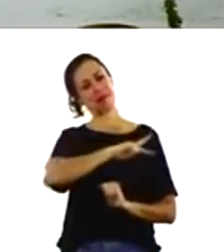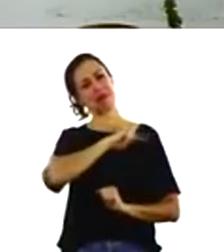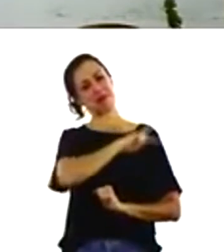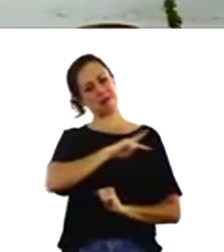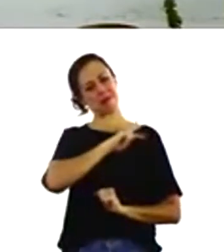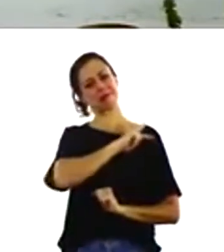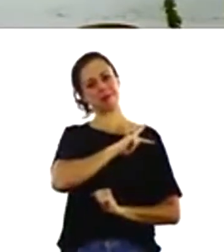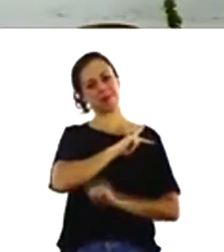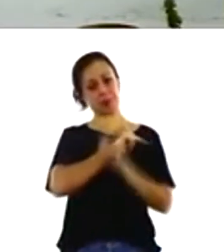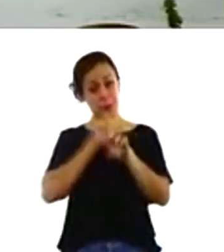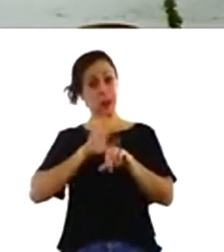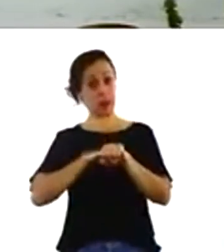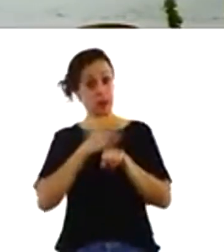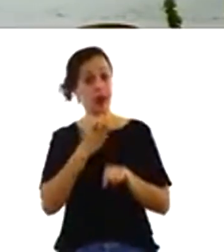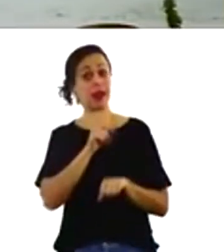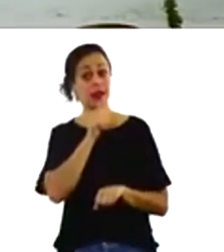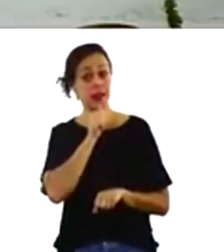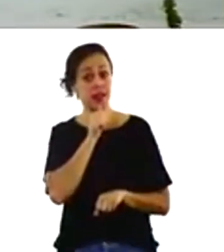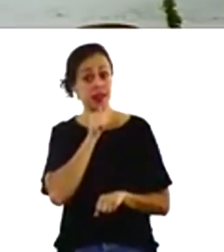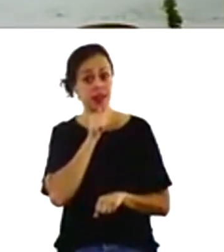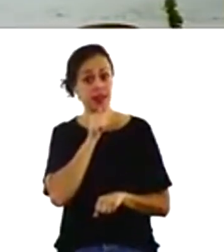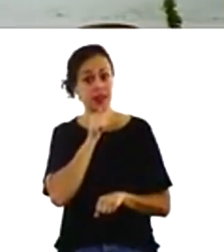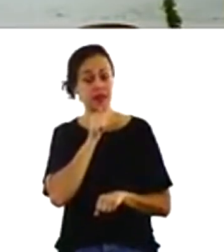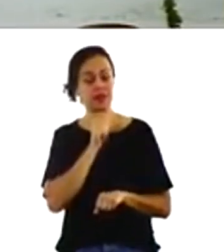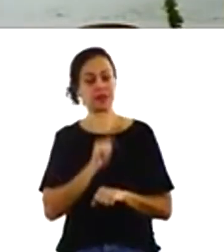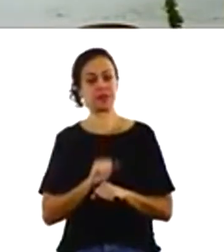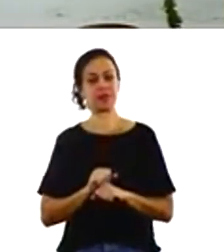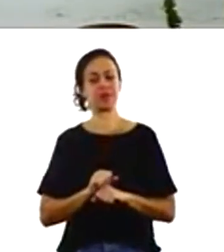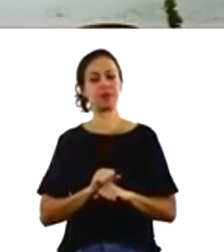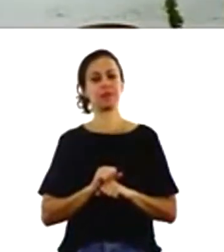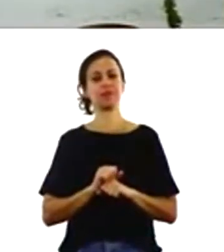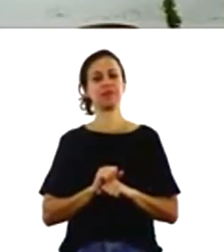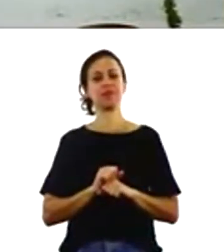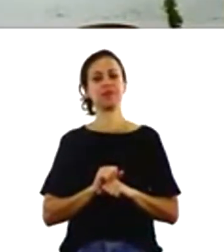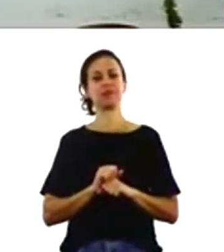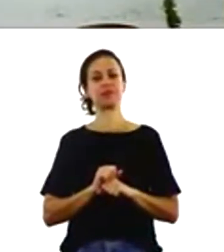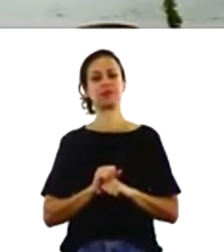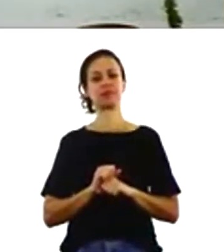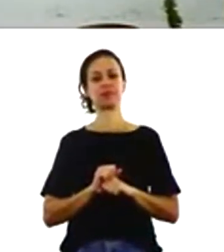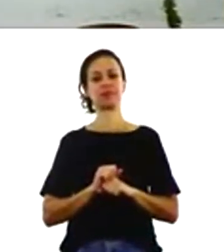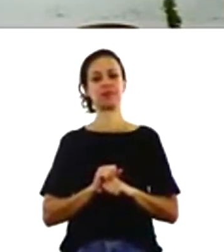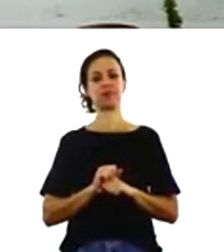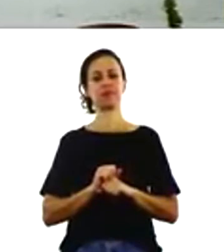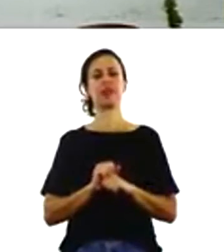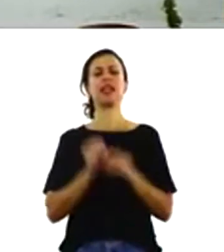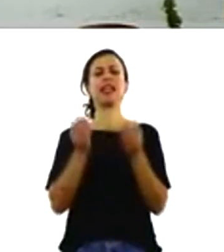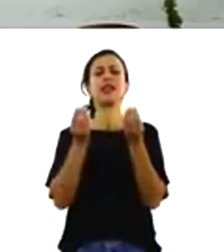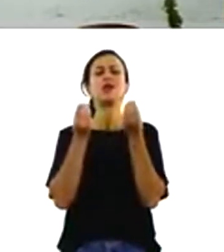Paulo ainda fala mais. Qual é a riqueza da glória?